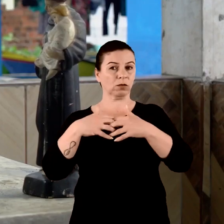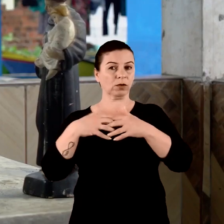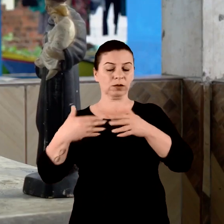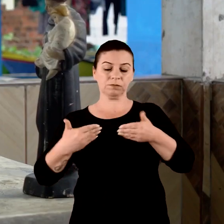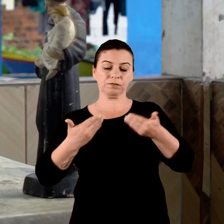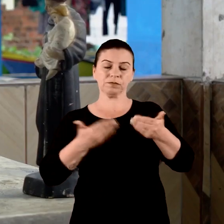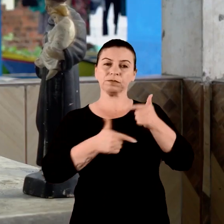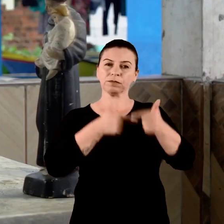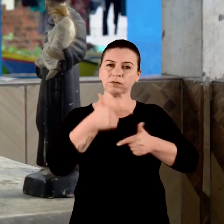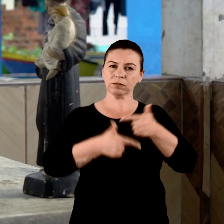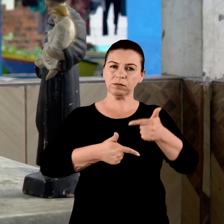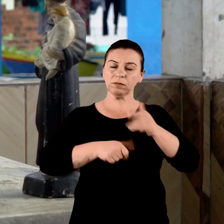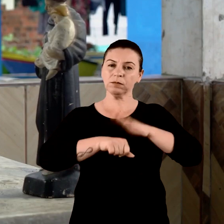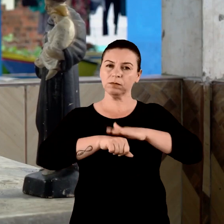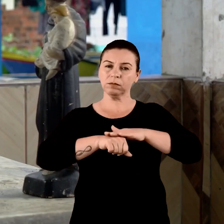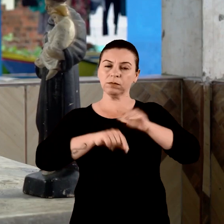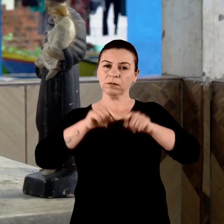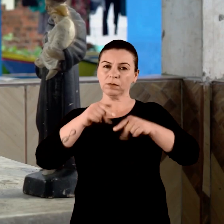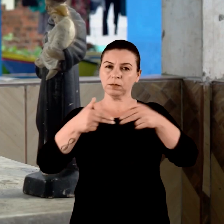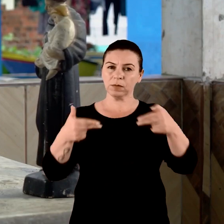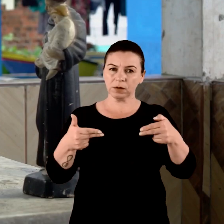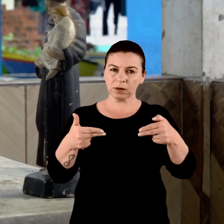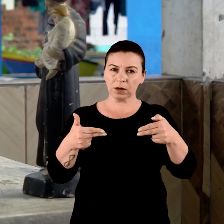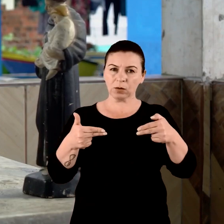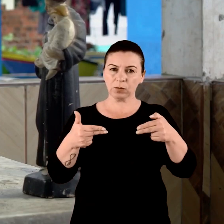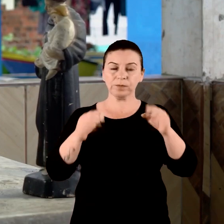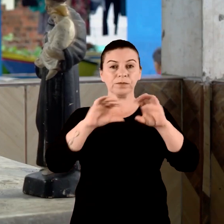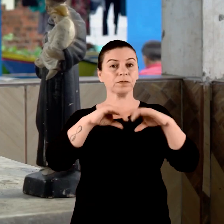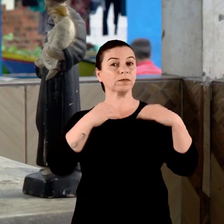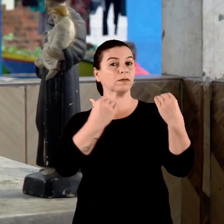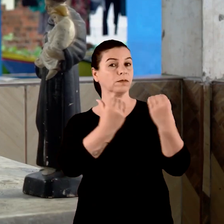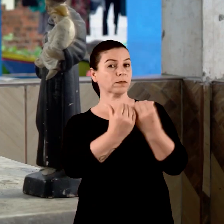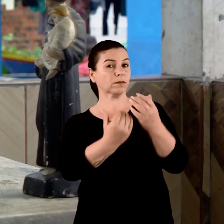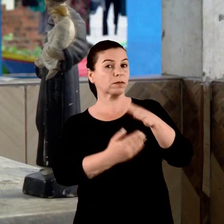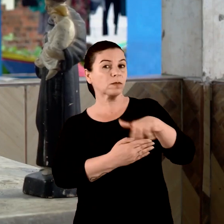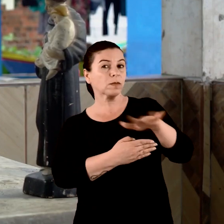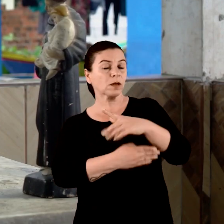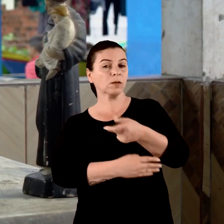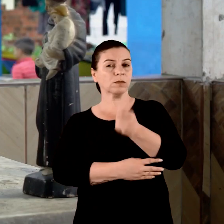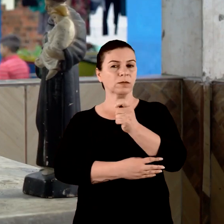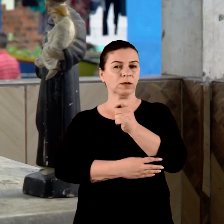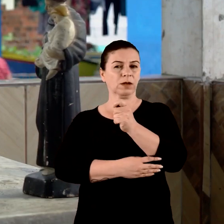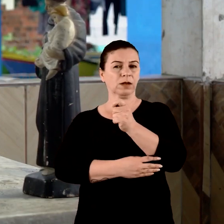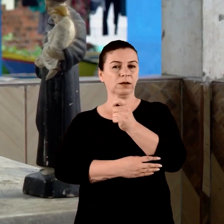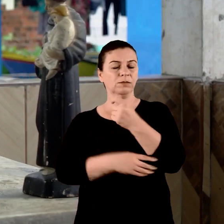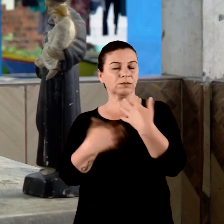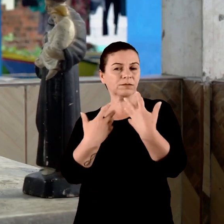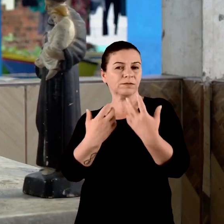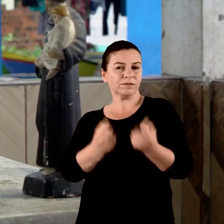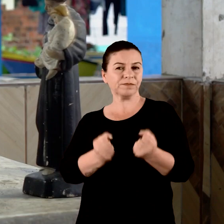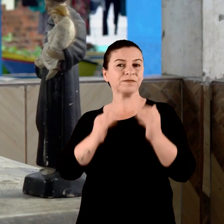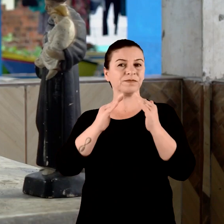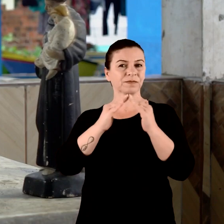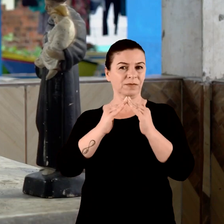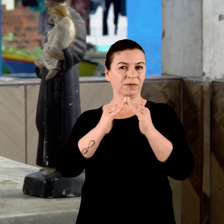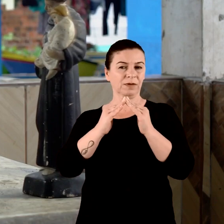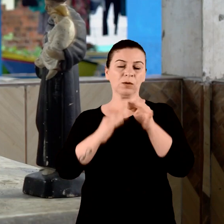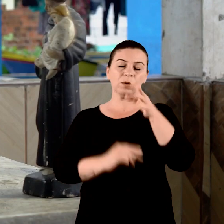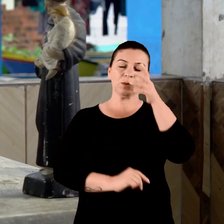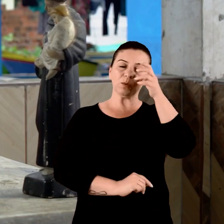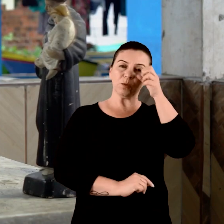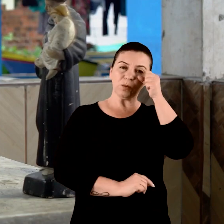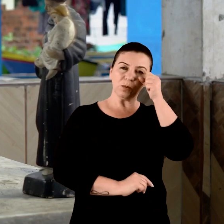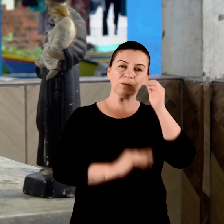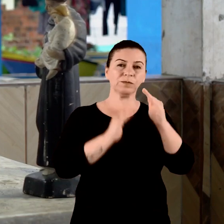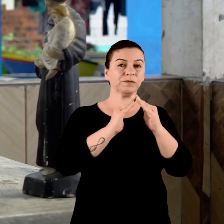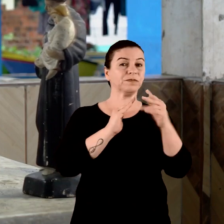Eu dou o meu trabalho, o meu material, e a comunidade, os pescadores, me acolhem nas suas casas.